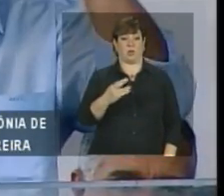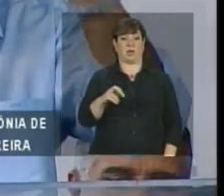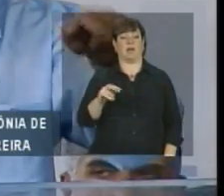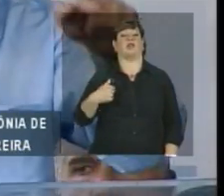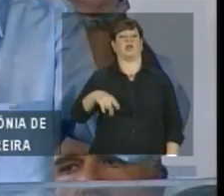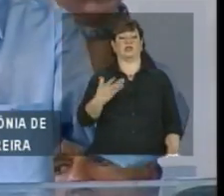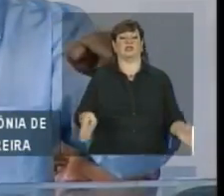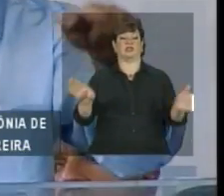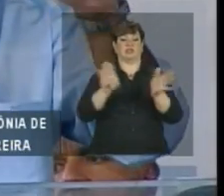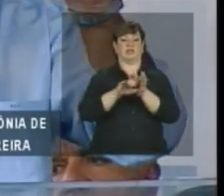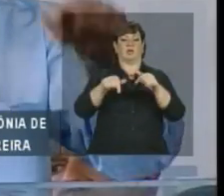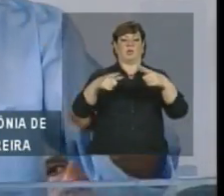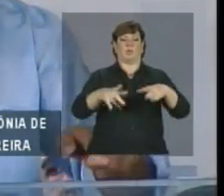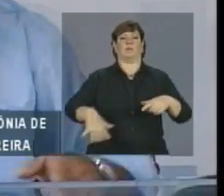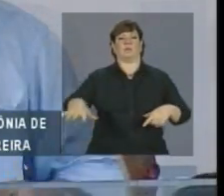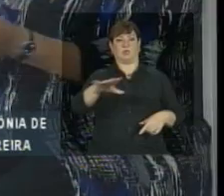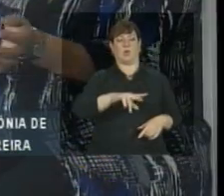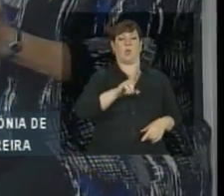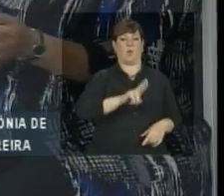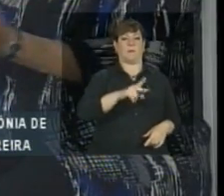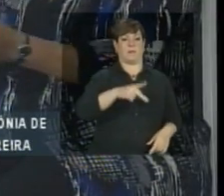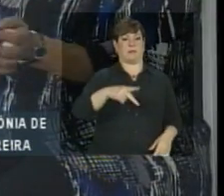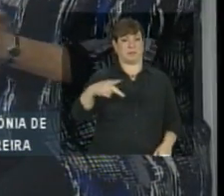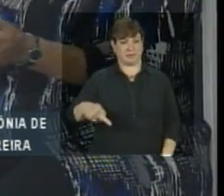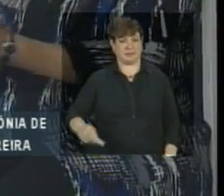Madureira, as comunidades de Madureira com as UPPs,